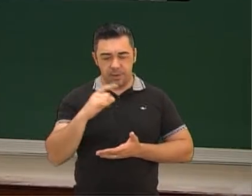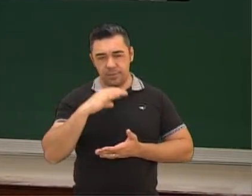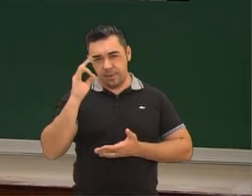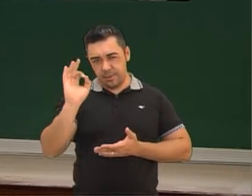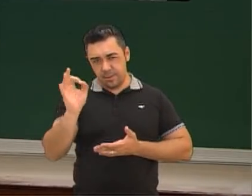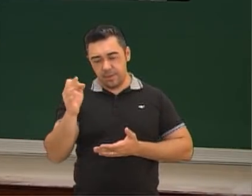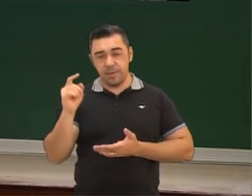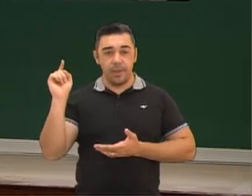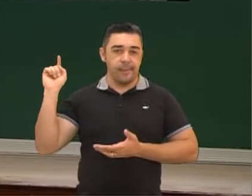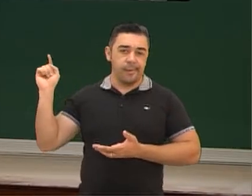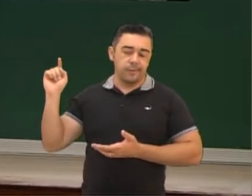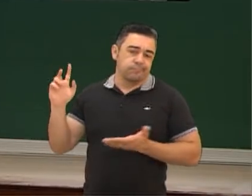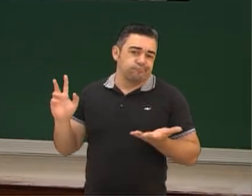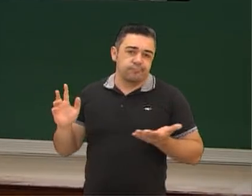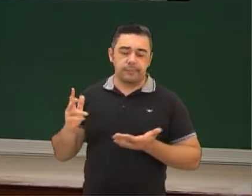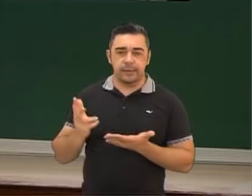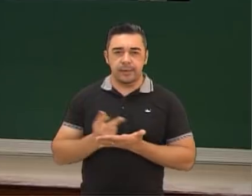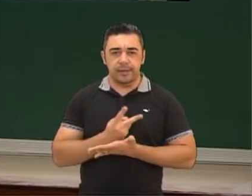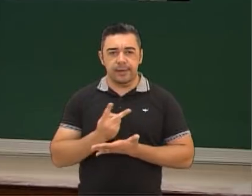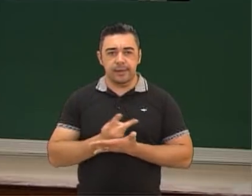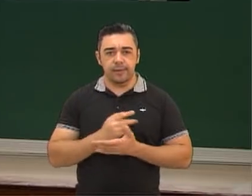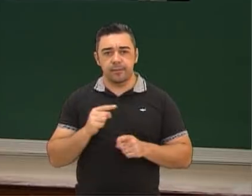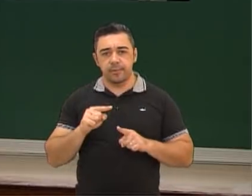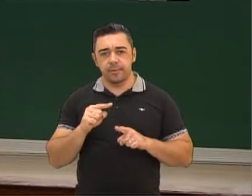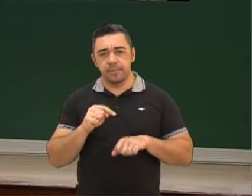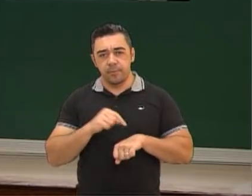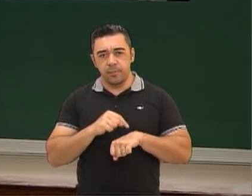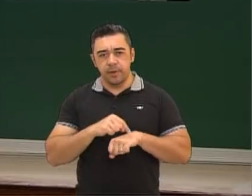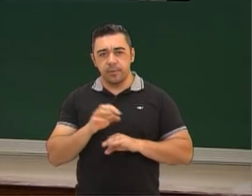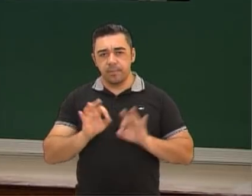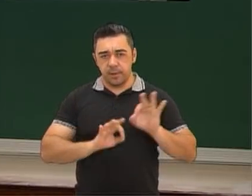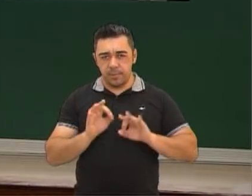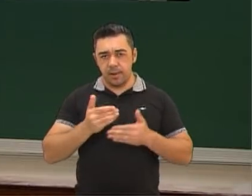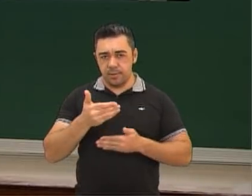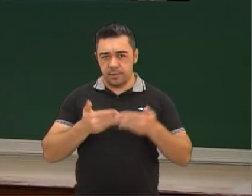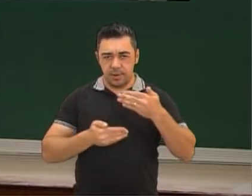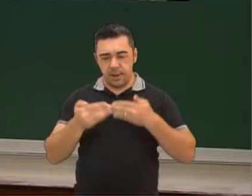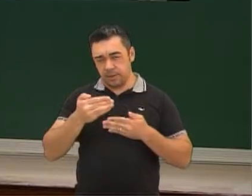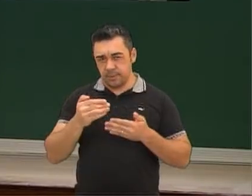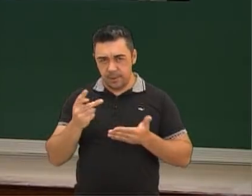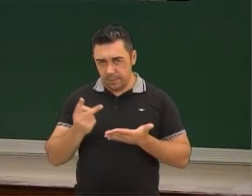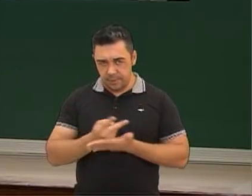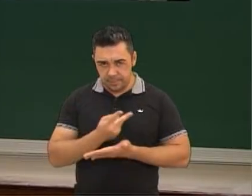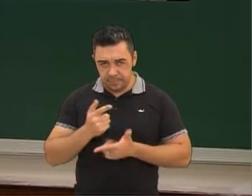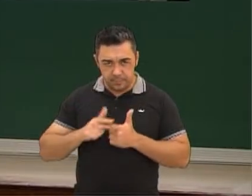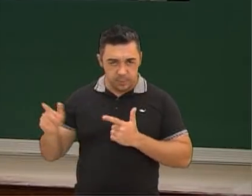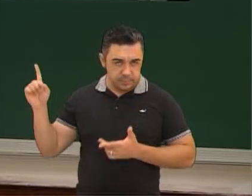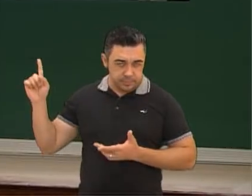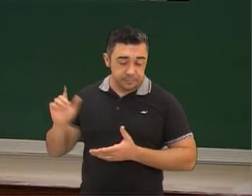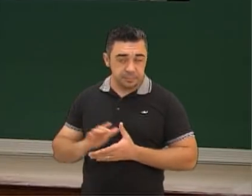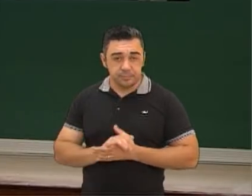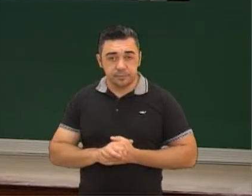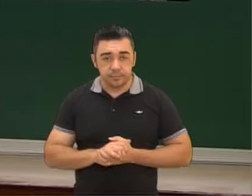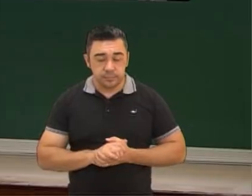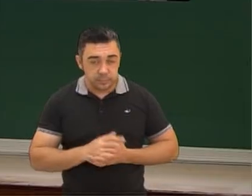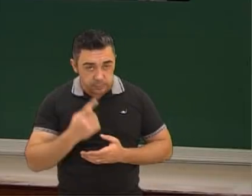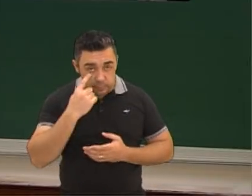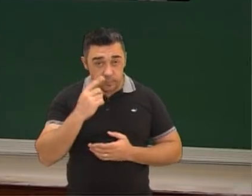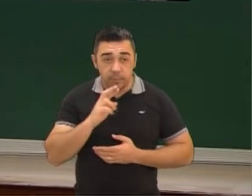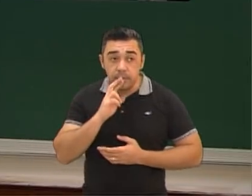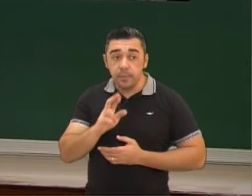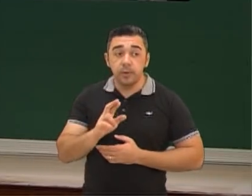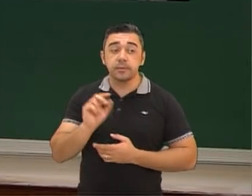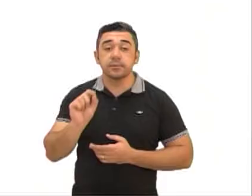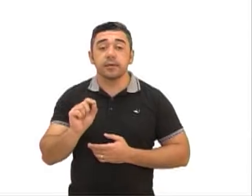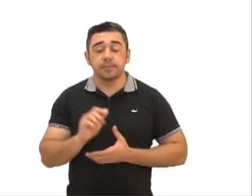está certinho. Esse aqui que, na hora da gente montar o slide, deu um pequeno probleminha. Mas vamos corrigir a nossa frase,